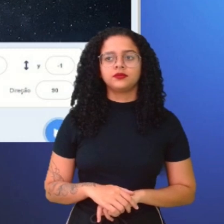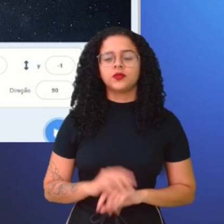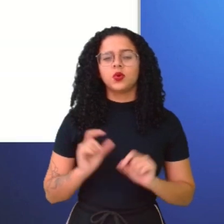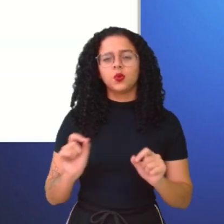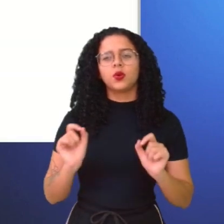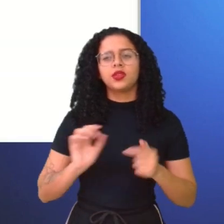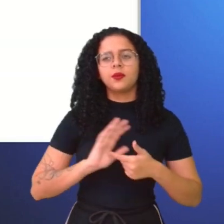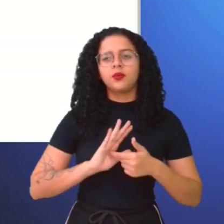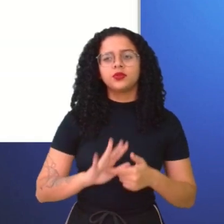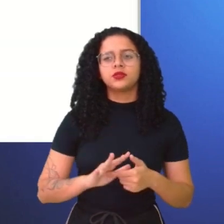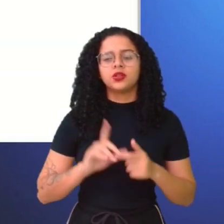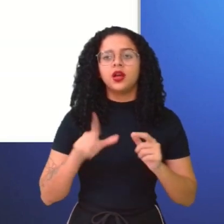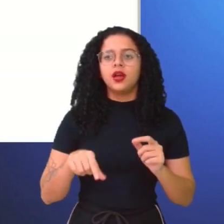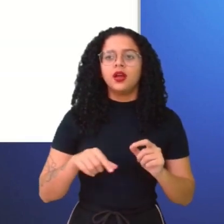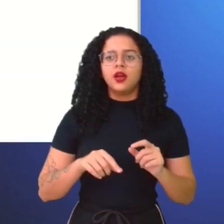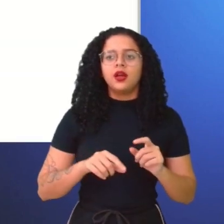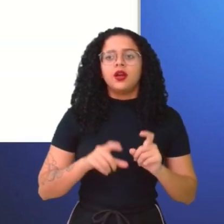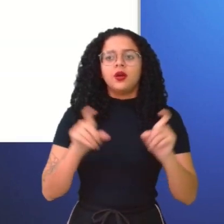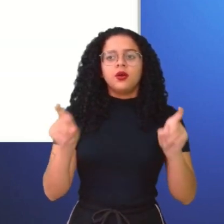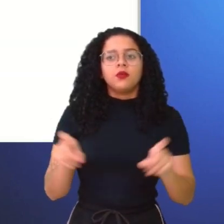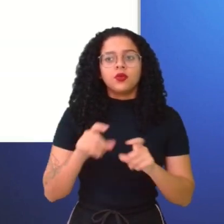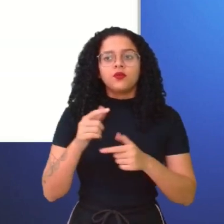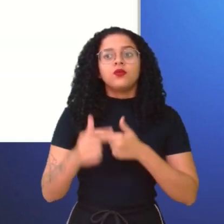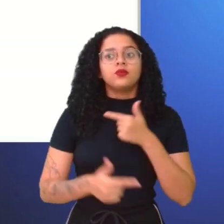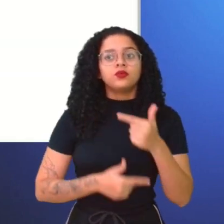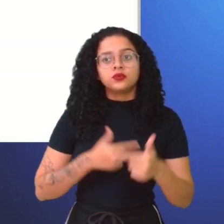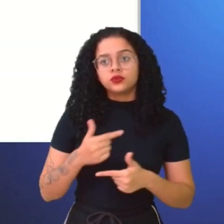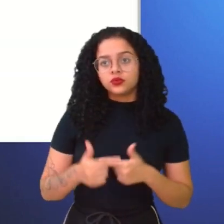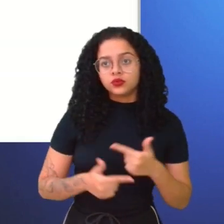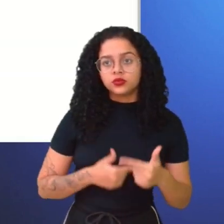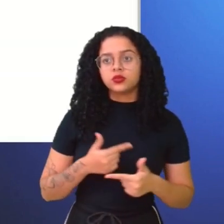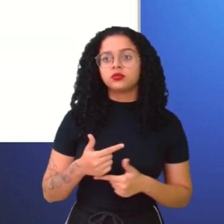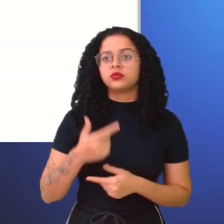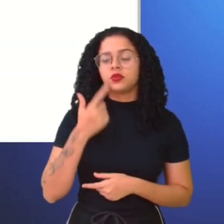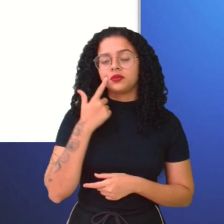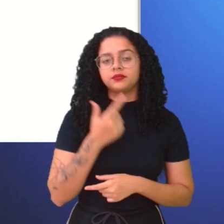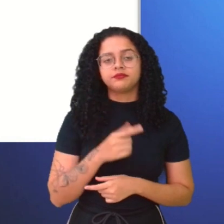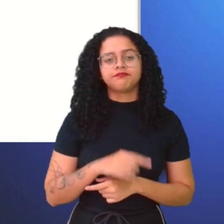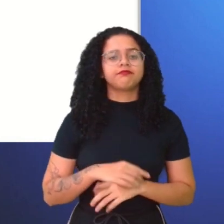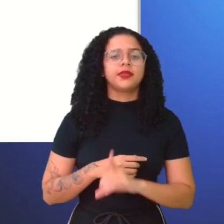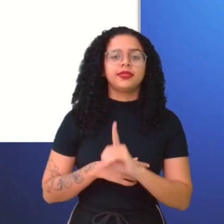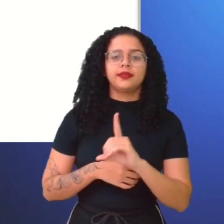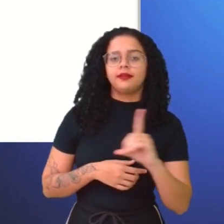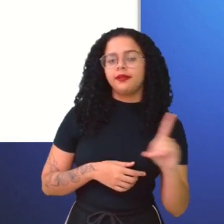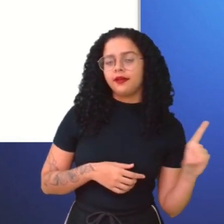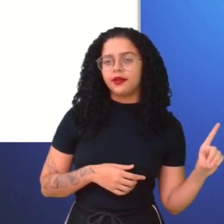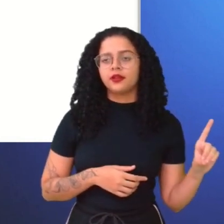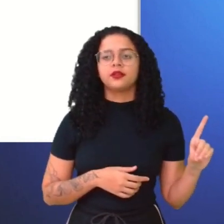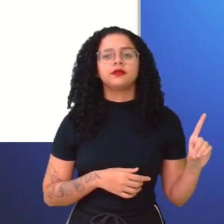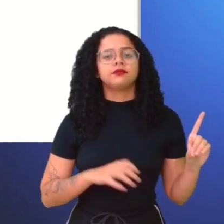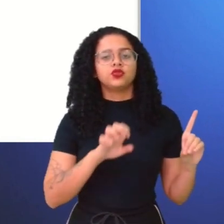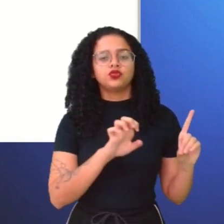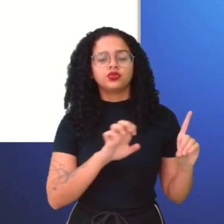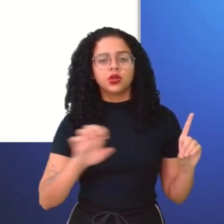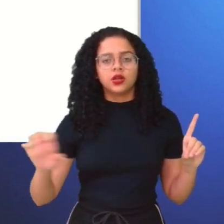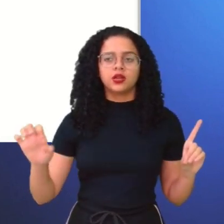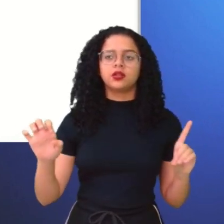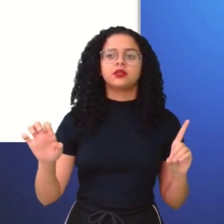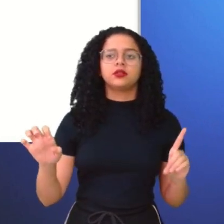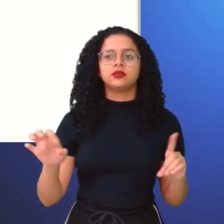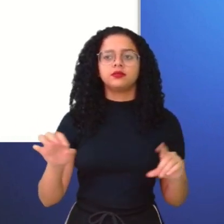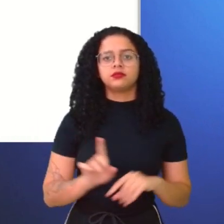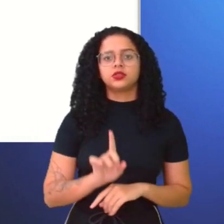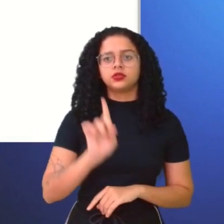aparecendo aí é o programa funcionando, né? Então, liguei ali, ó, botei a setinha para a direita, a setinha para a esquerda,